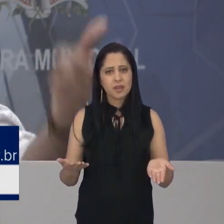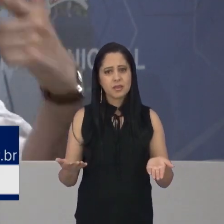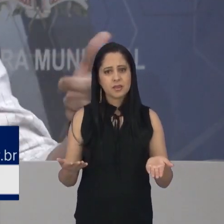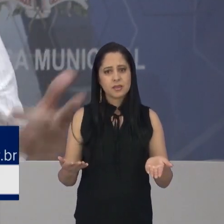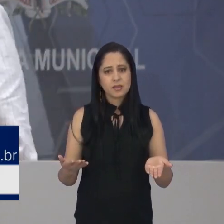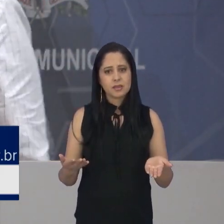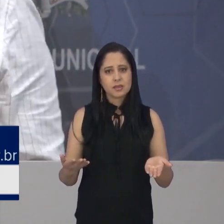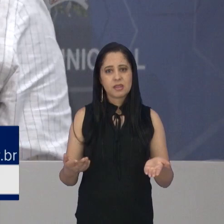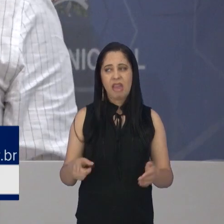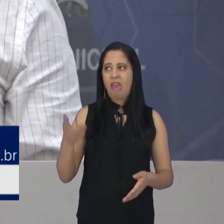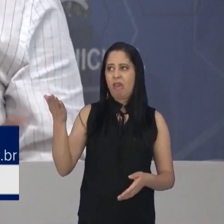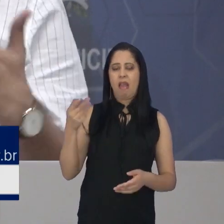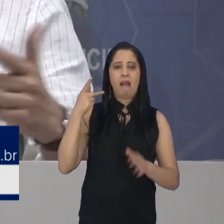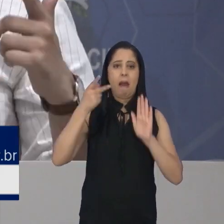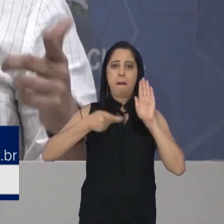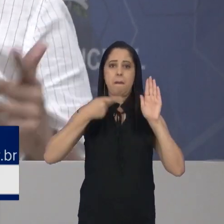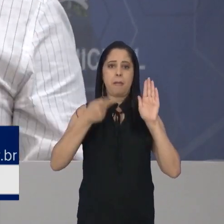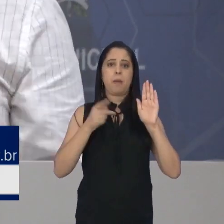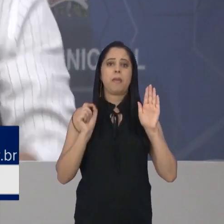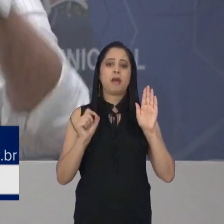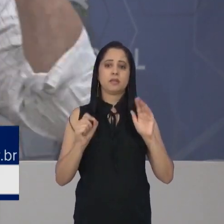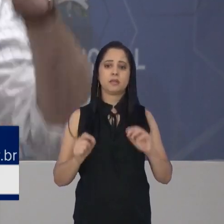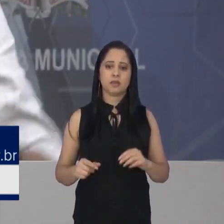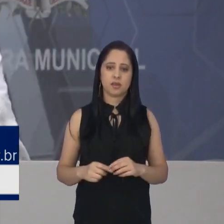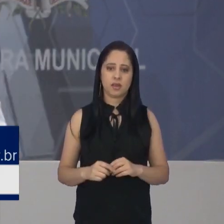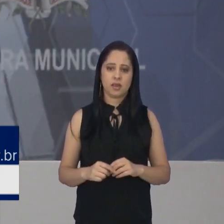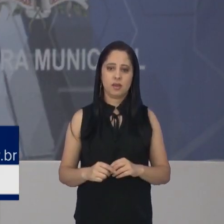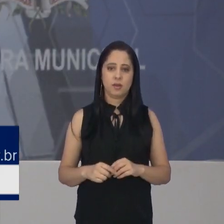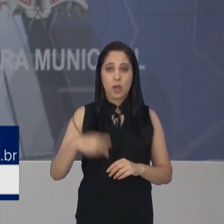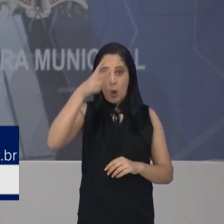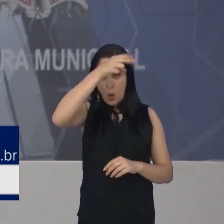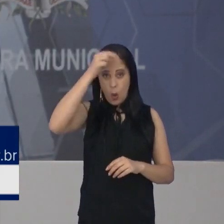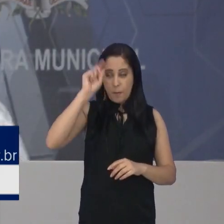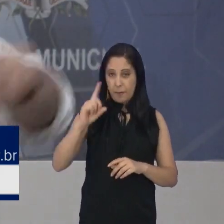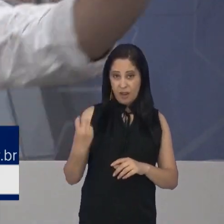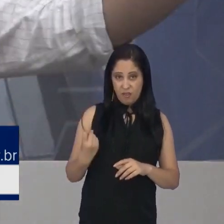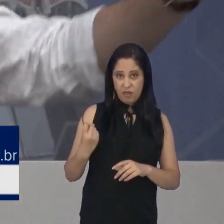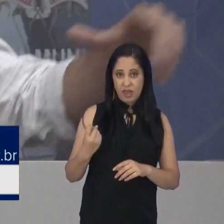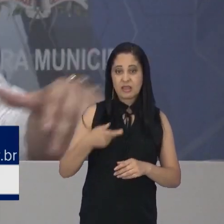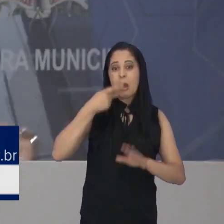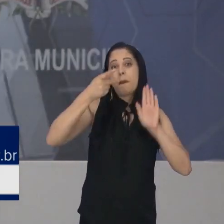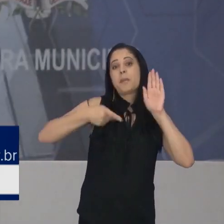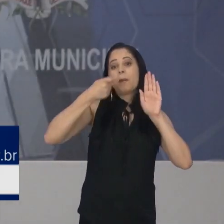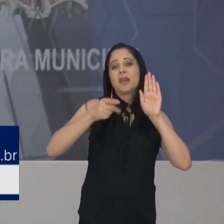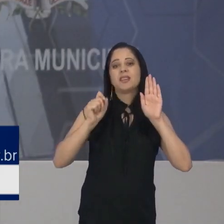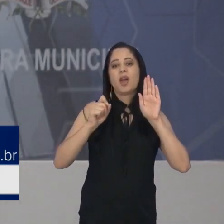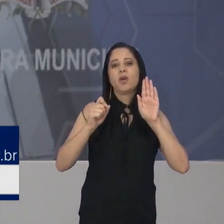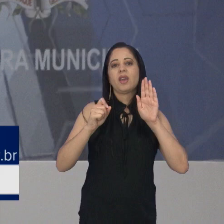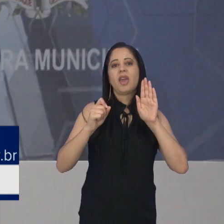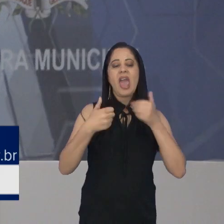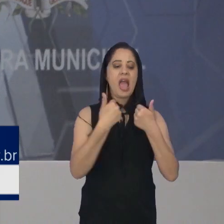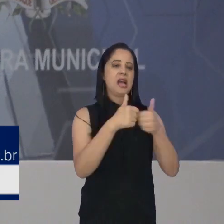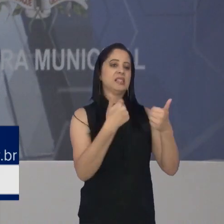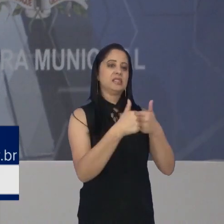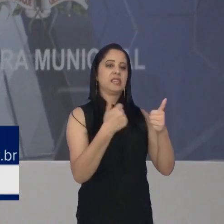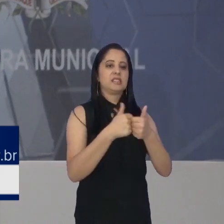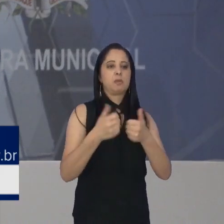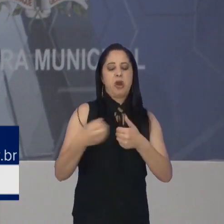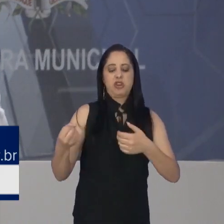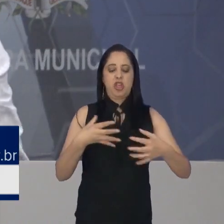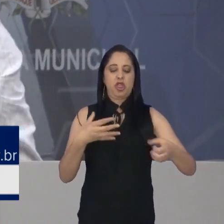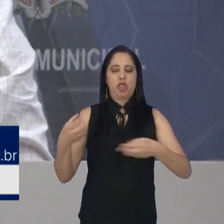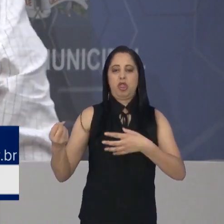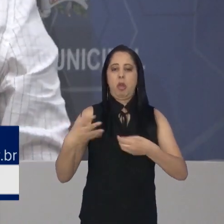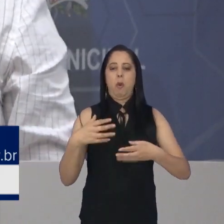a promessa do antigo prefeito era o transporte mais moderno do